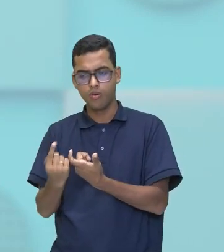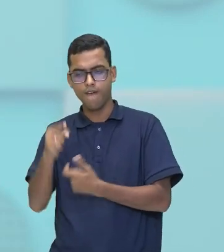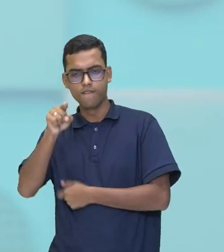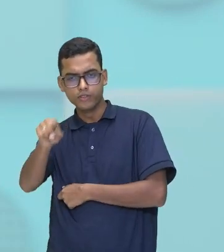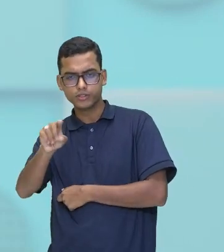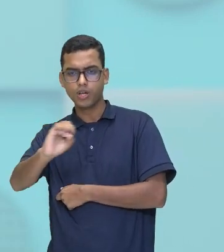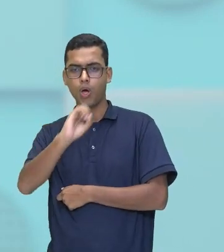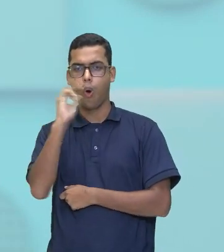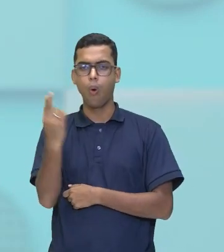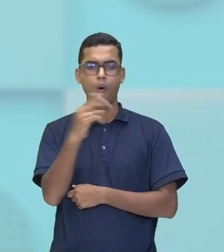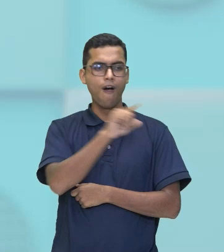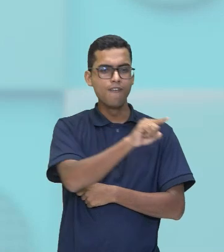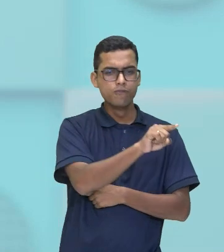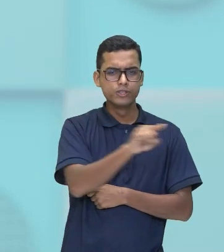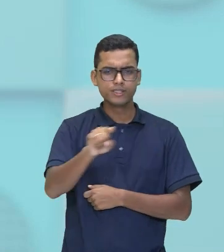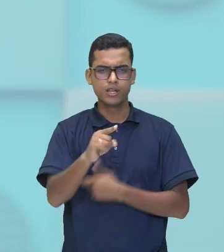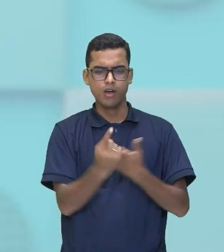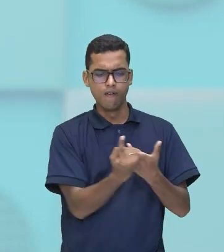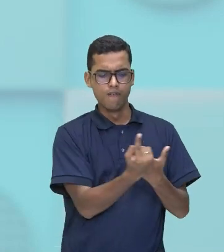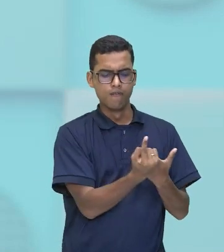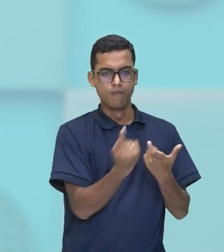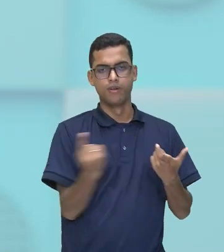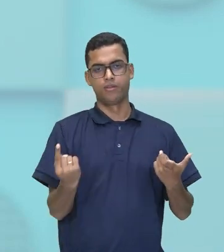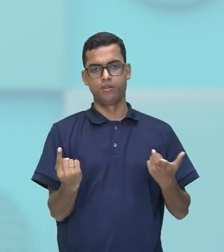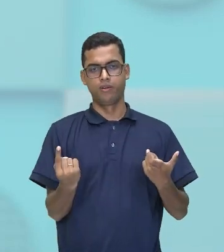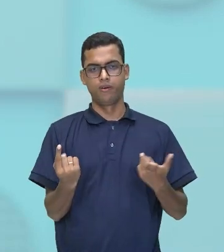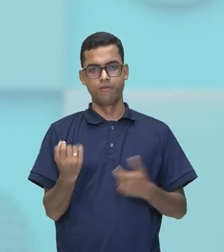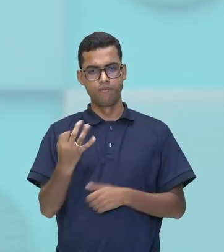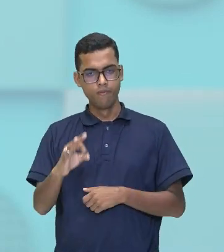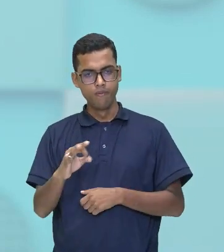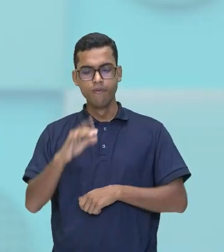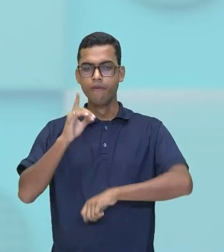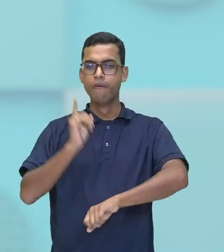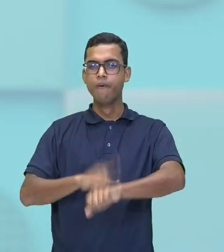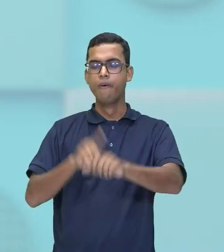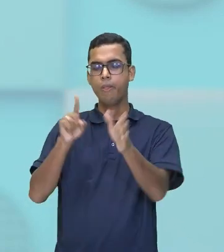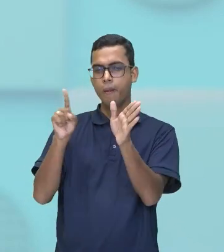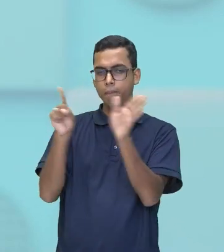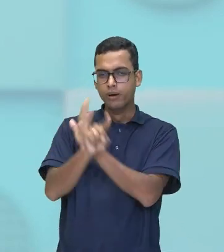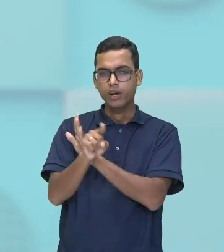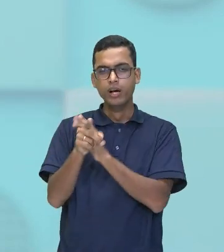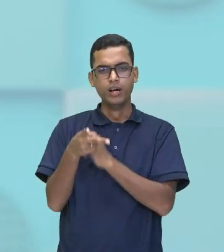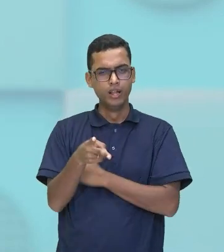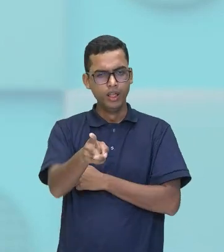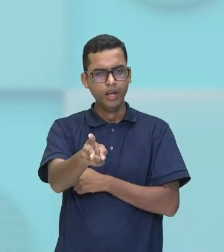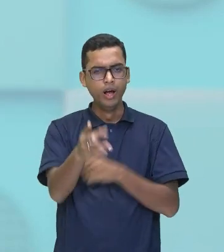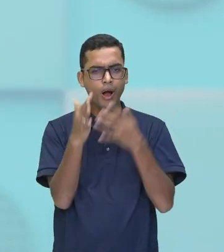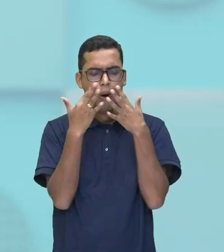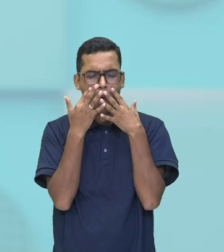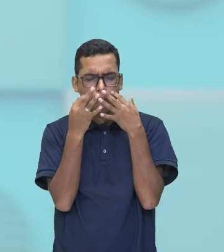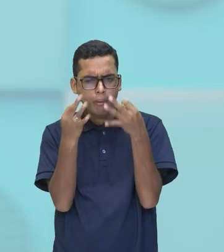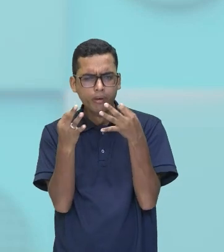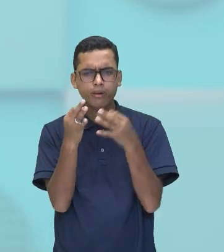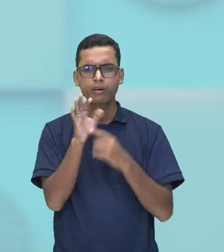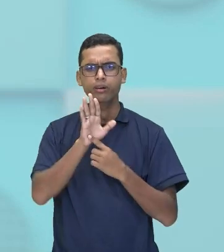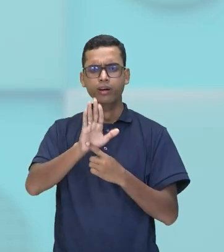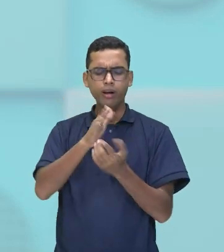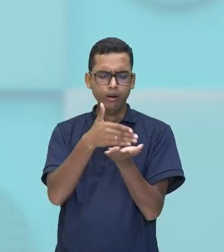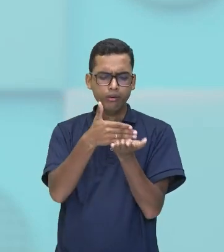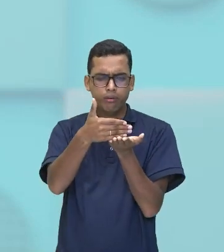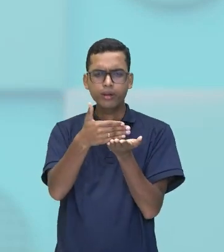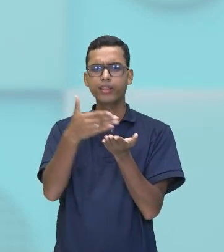vocês, certo? Então, a forma interrogativa você sempre vai utilizar, né, no começo